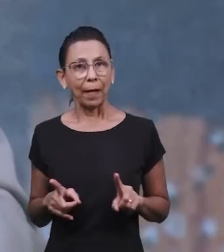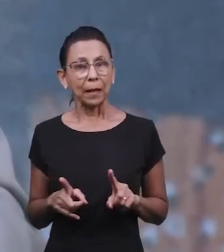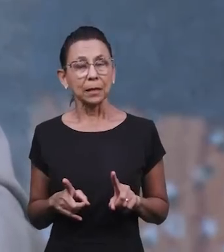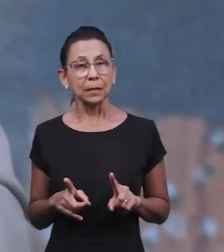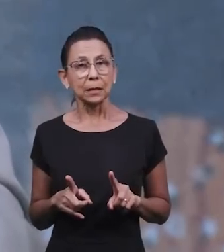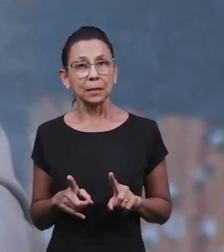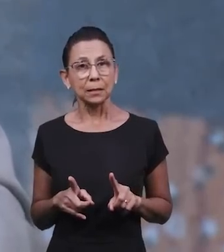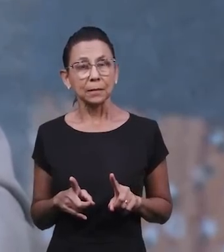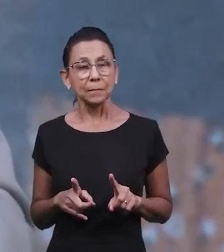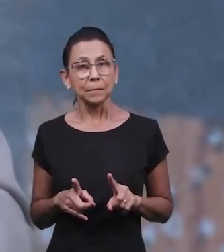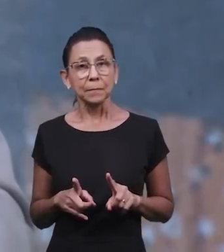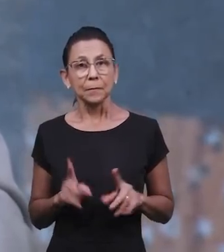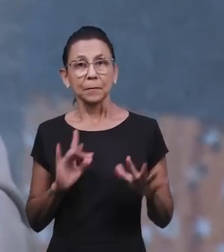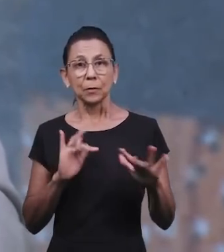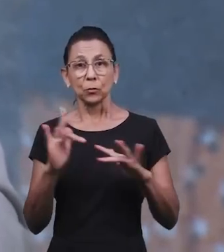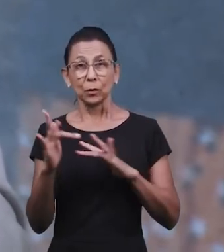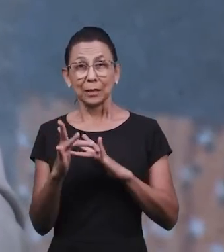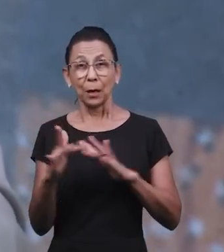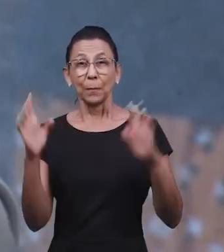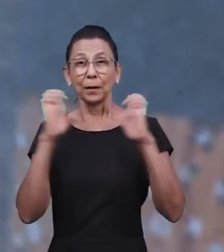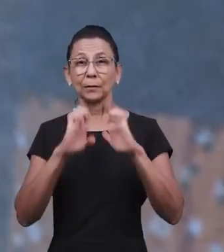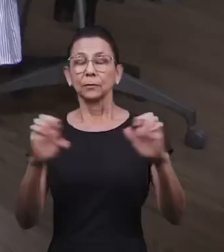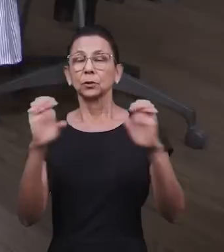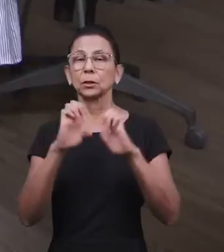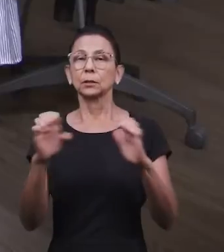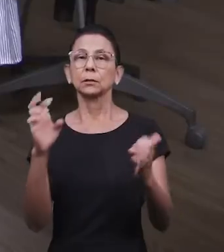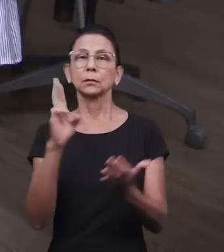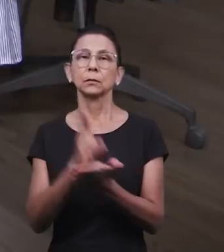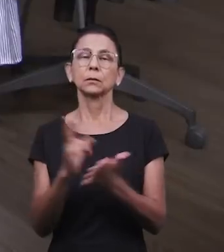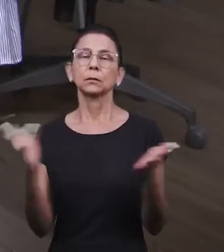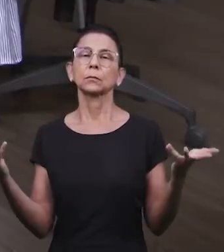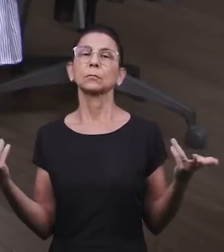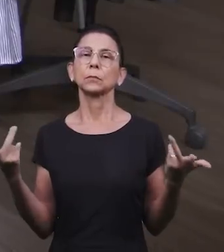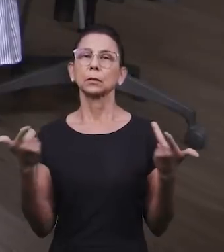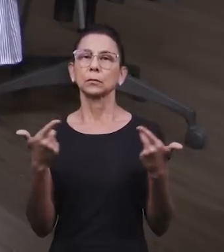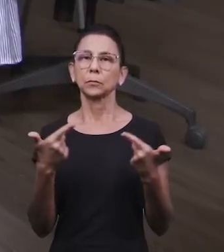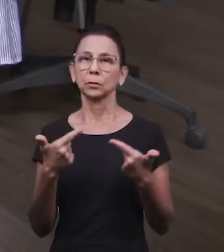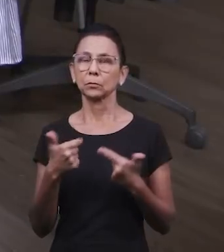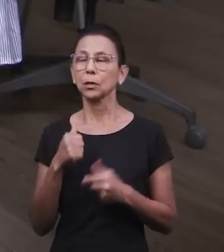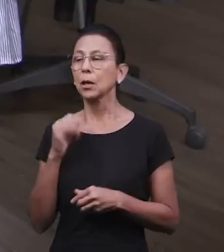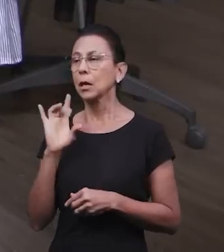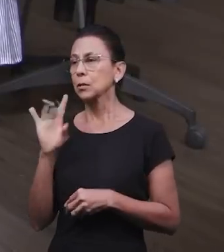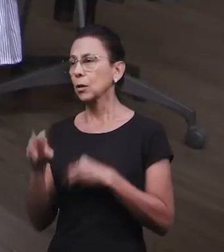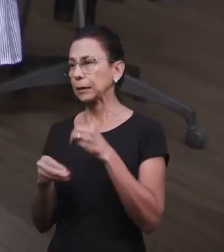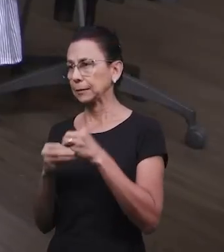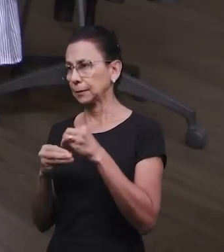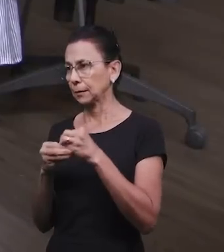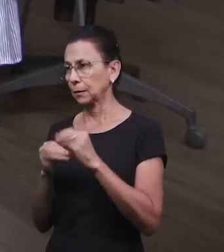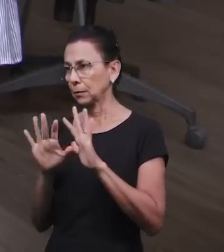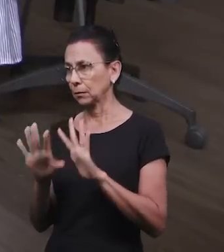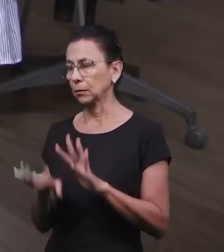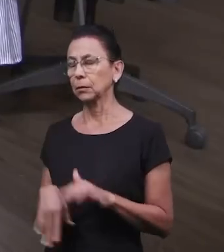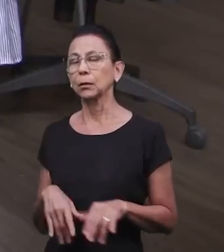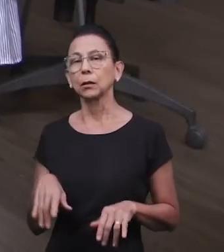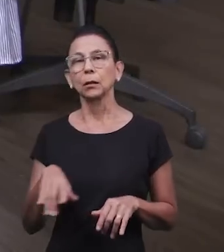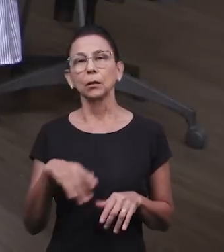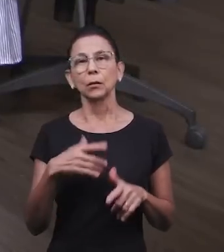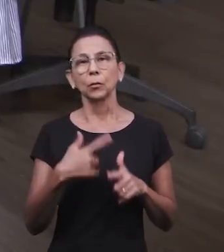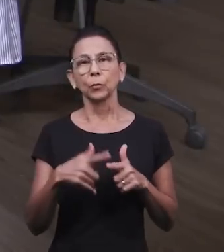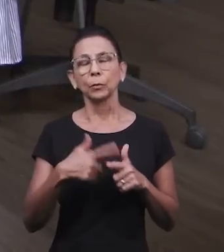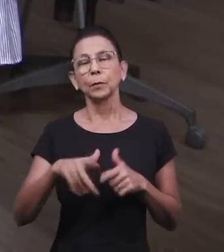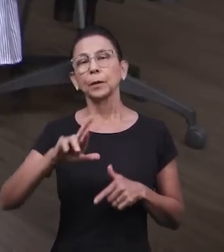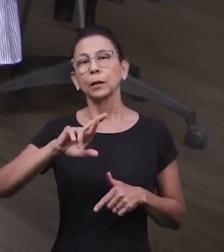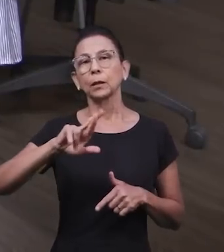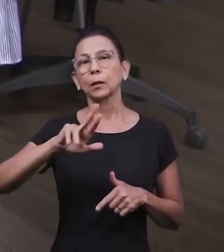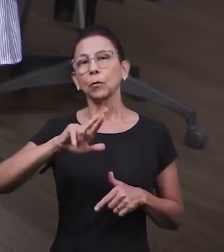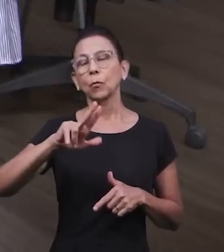evangelizar, é um resultado maravilhoso. Então, só corroborando com o que você disse, a questão não está na ferramenta, o problema não está na ferramenta, mas no uso